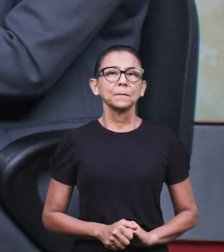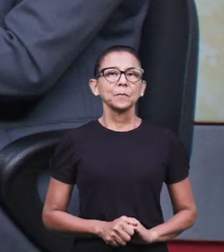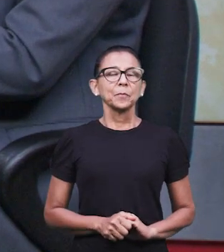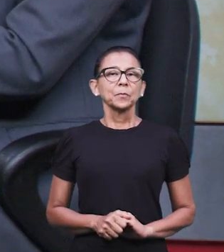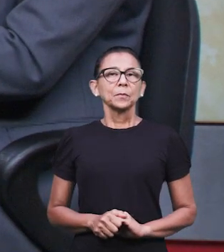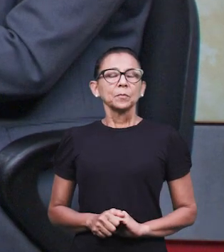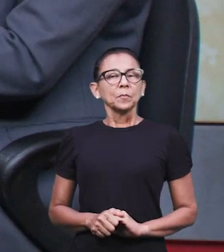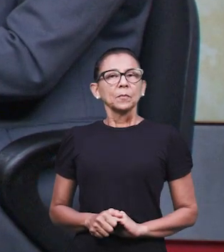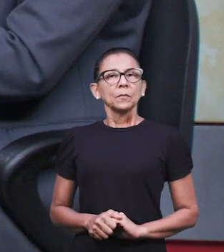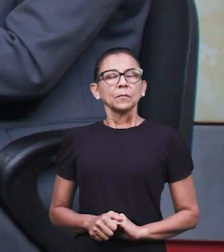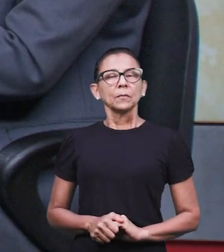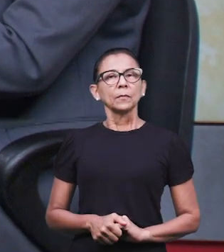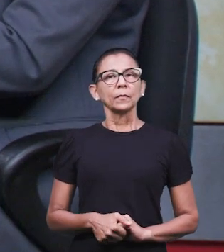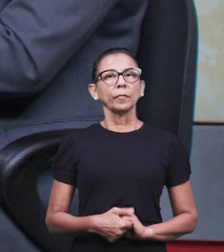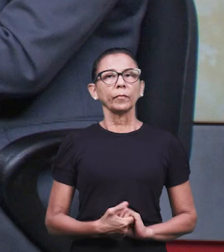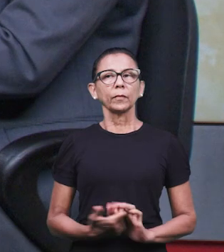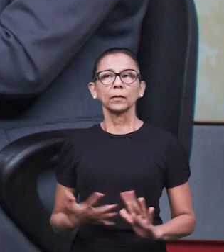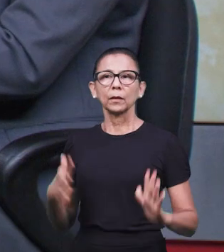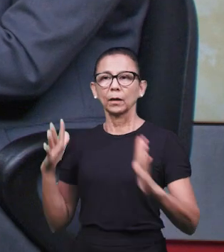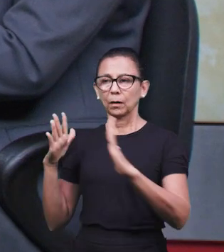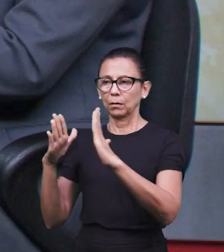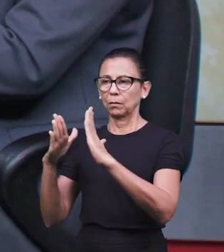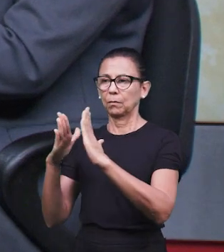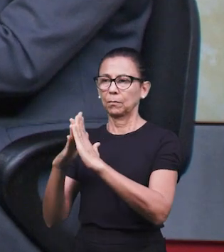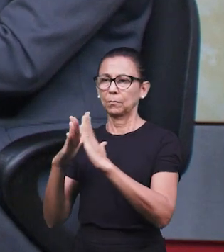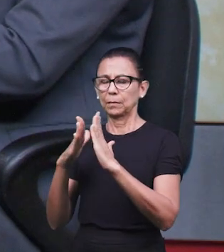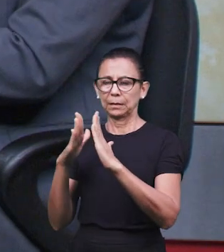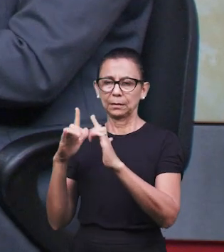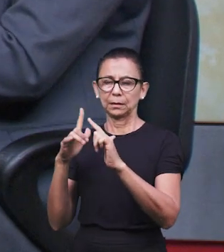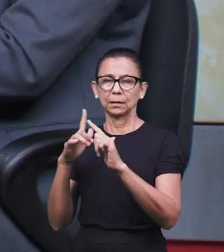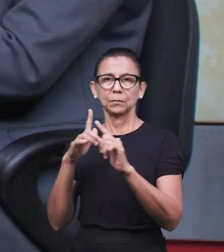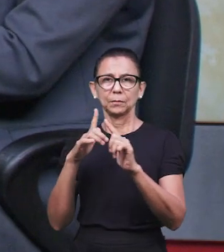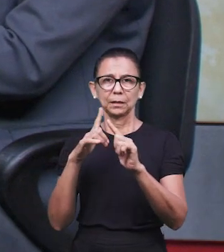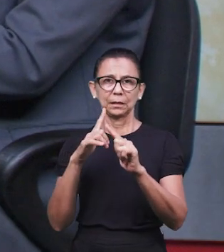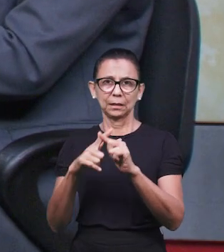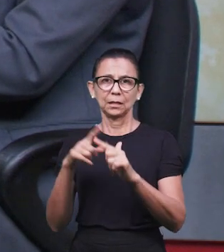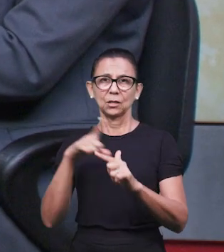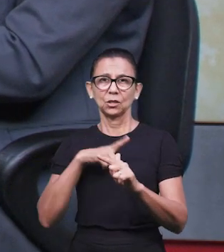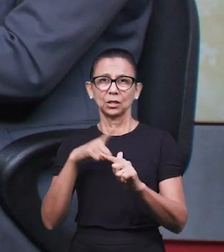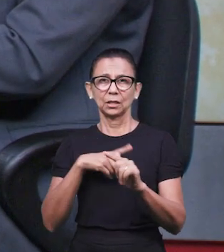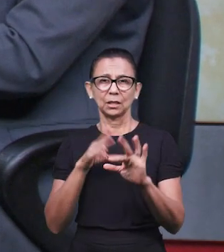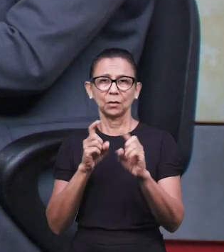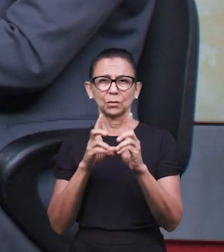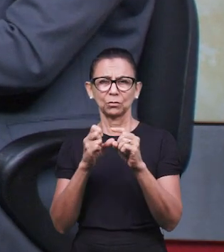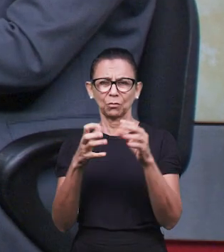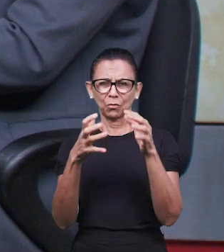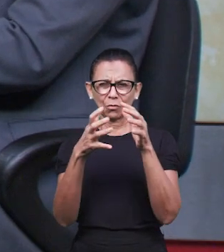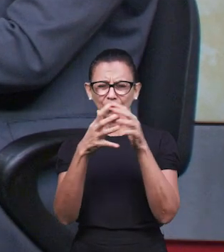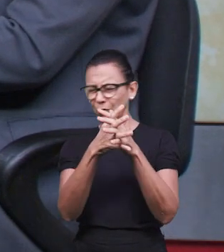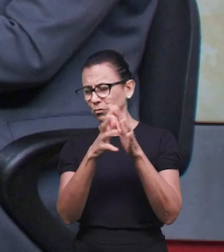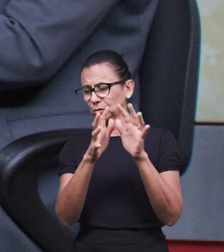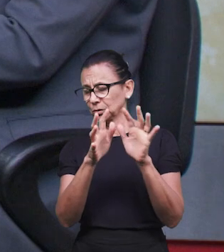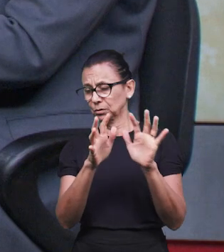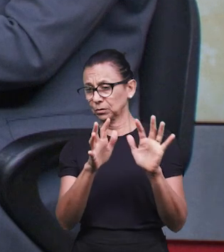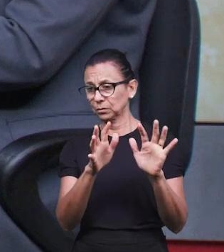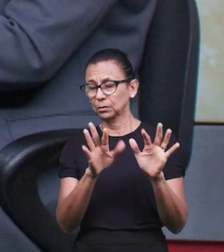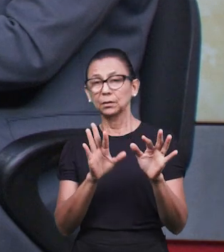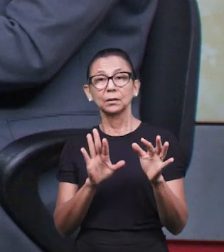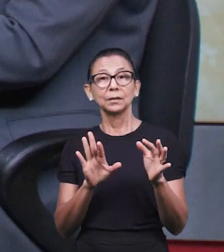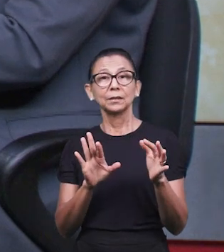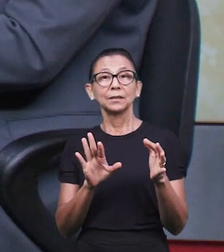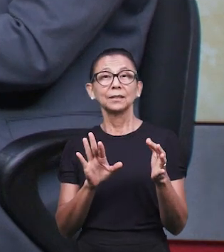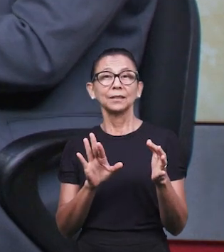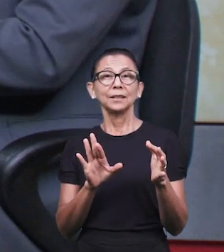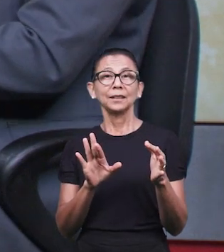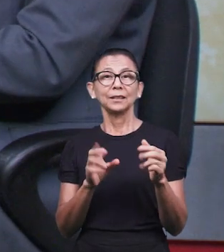Uma igreja que ela tem uma doutrina confusa, os louvores são também confusos. Interessante. É